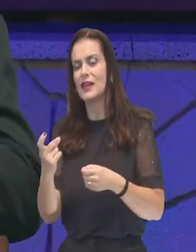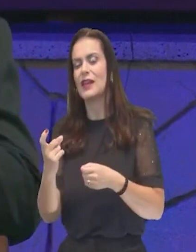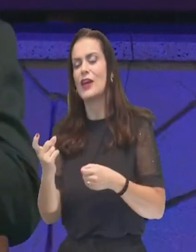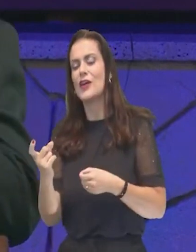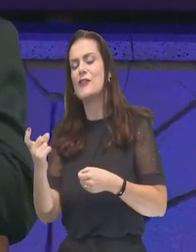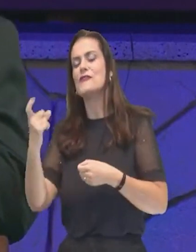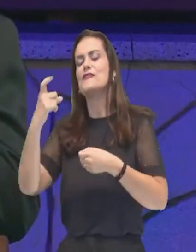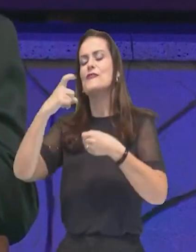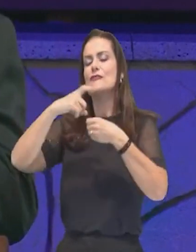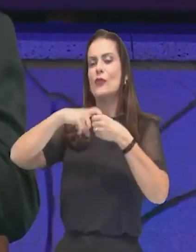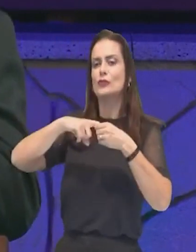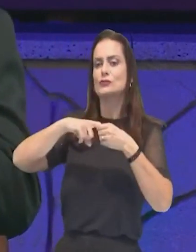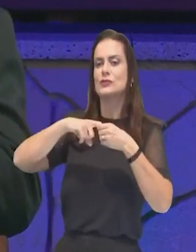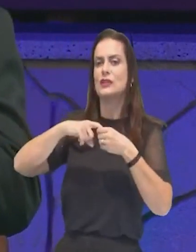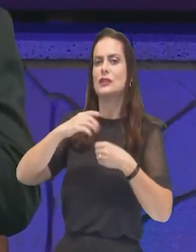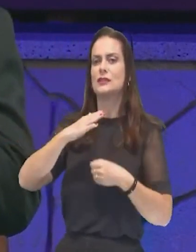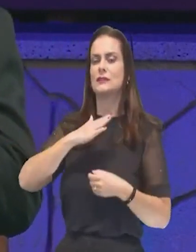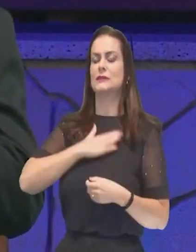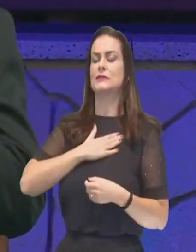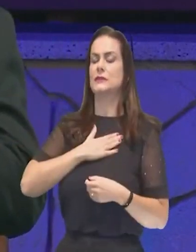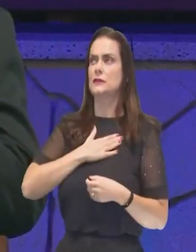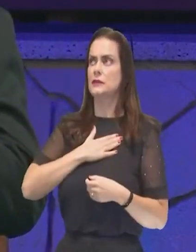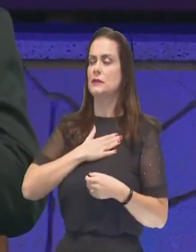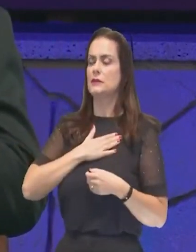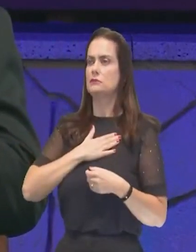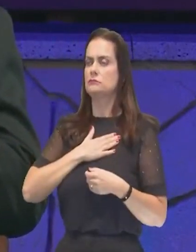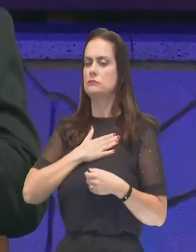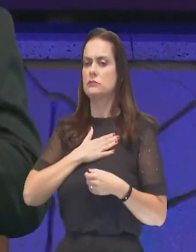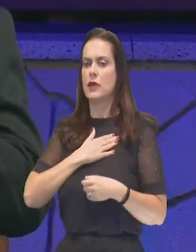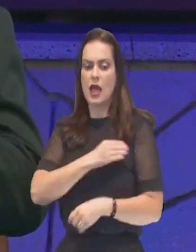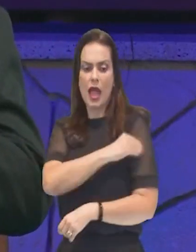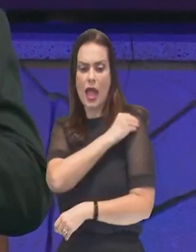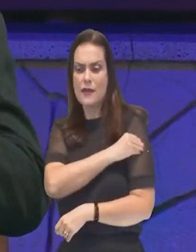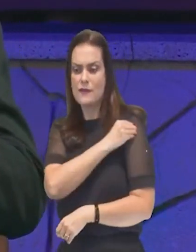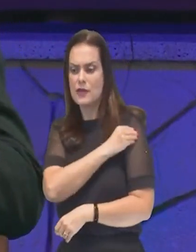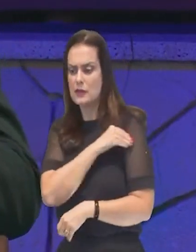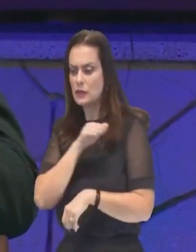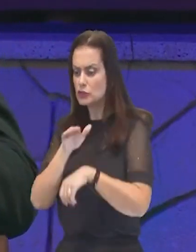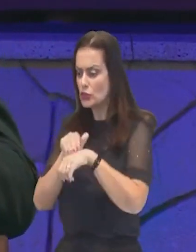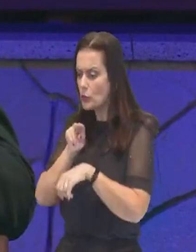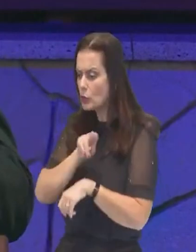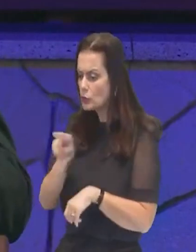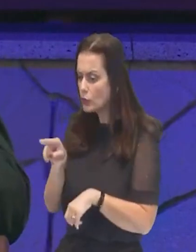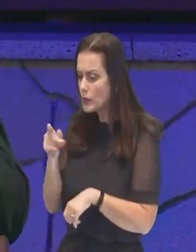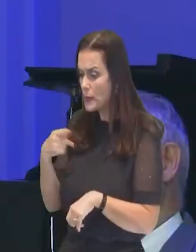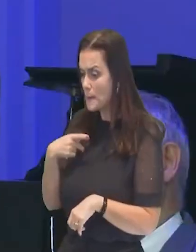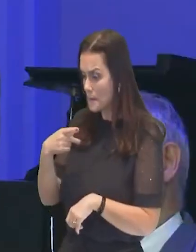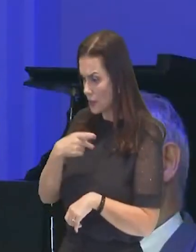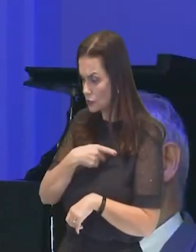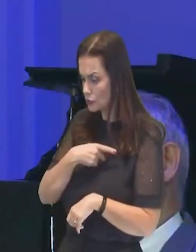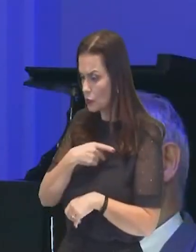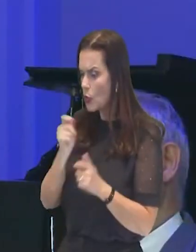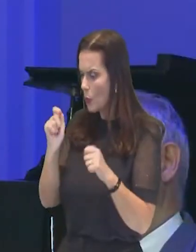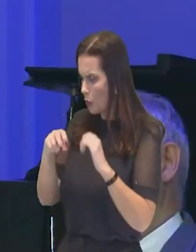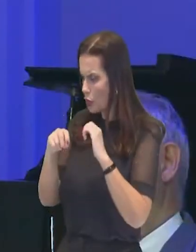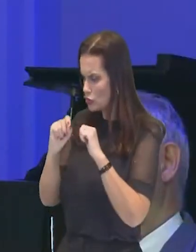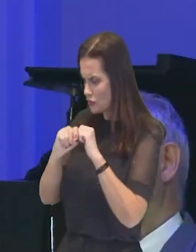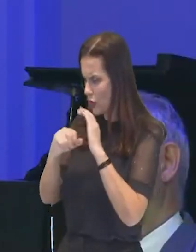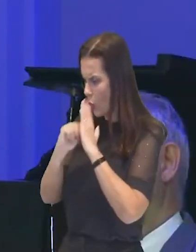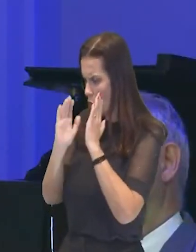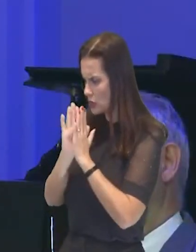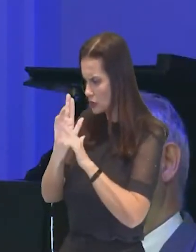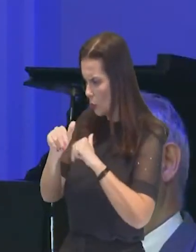né? Voltei a mim. A enfermeira que estava ao meu lado olhou para mim e disse assim: pastor, o senhor pode fazer uma oração por